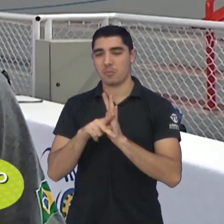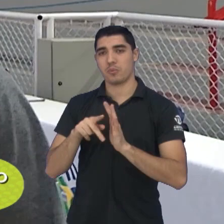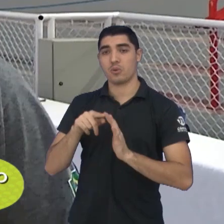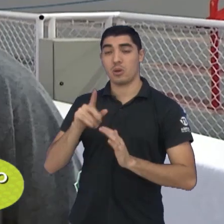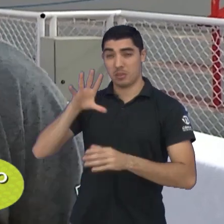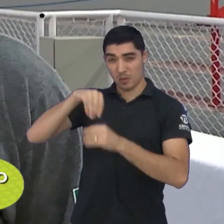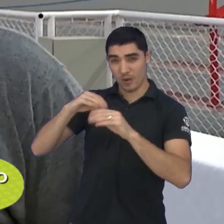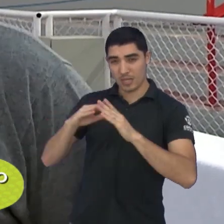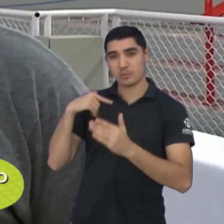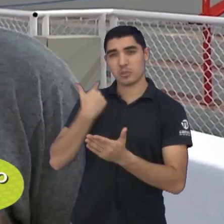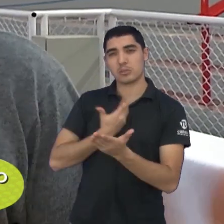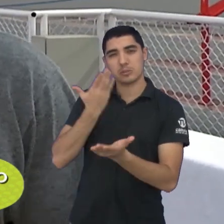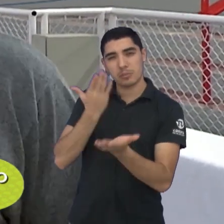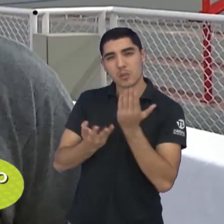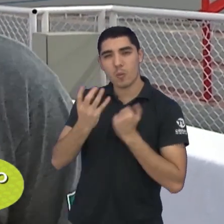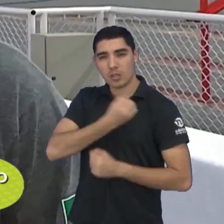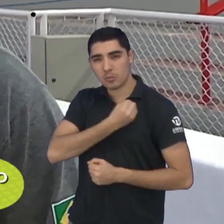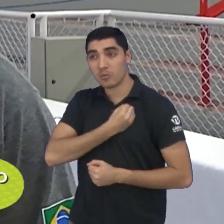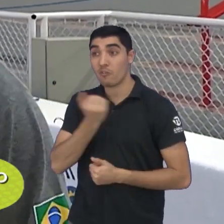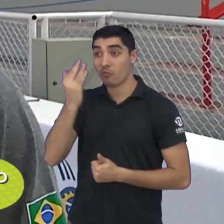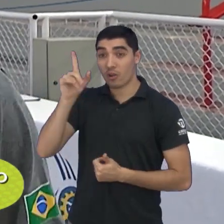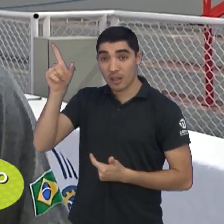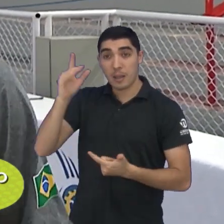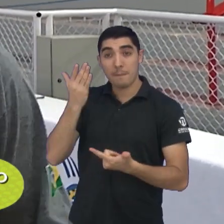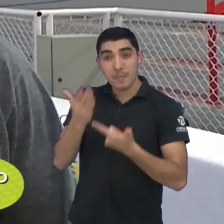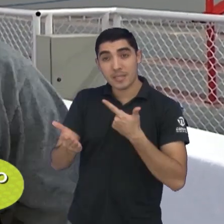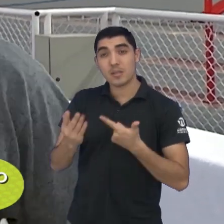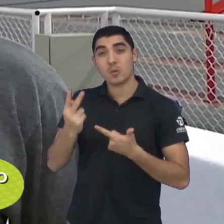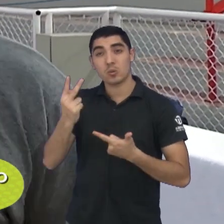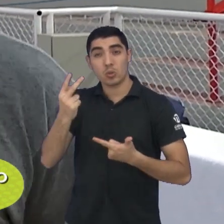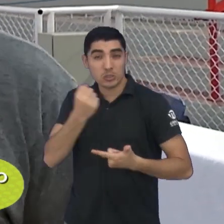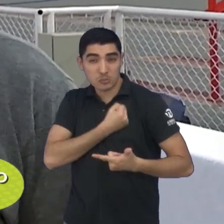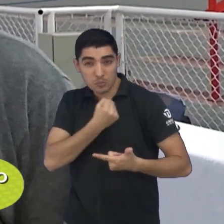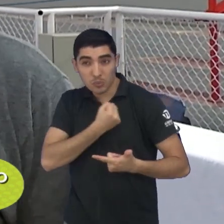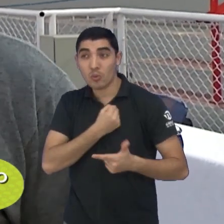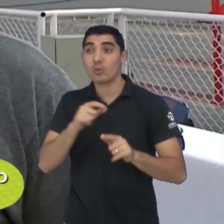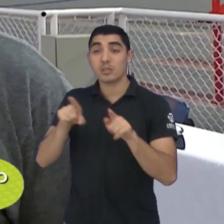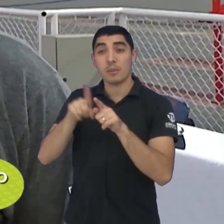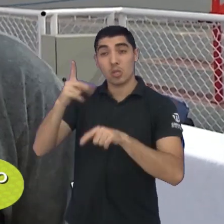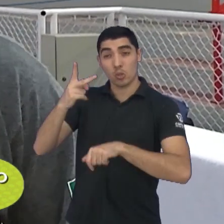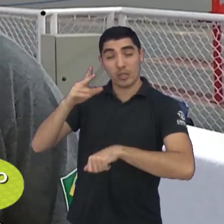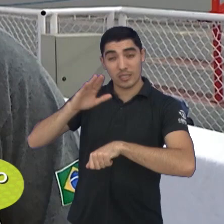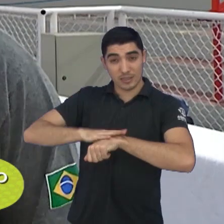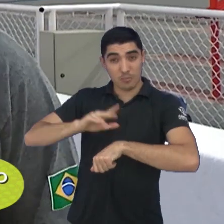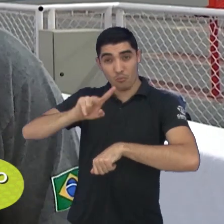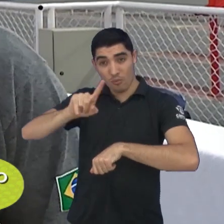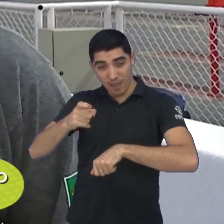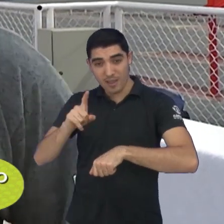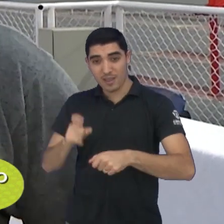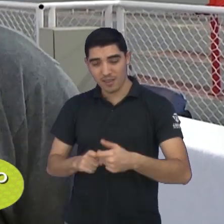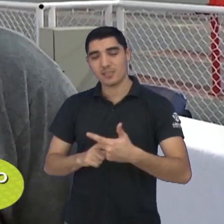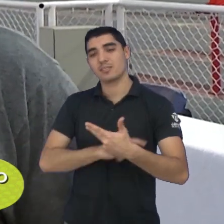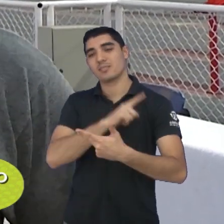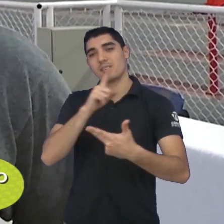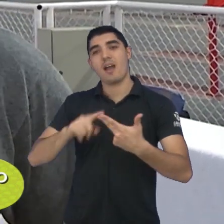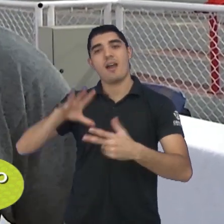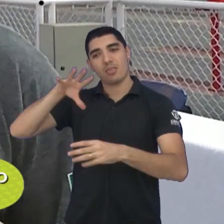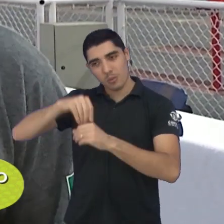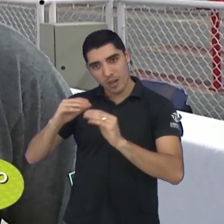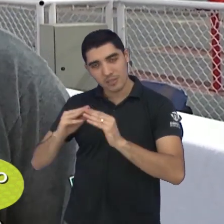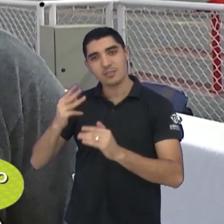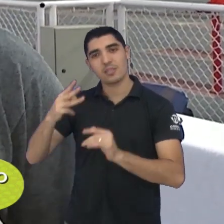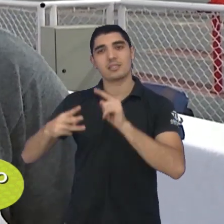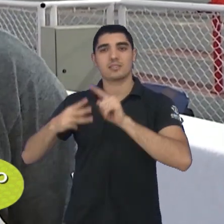de 4 no final. Lá em 2 prorrogações, aqui esse jogo em 3 pontos, né? A gente sabe que vai ser